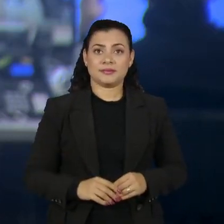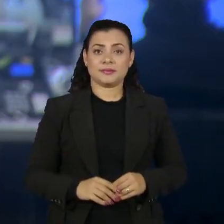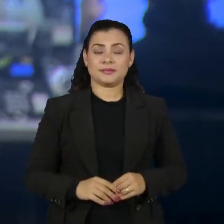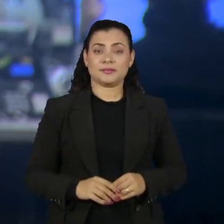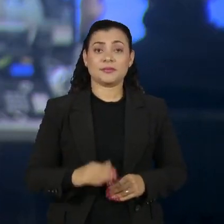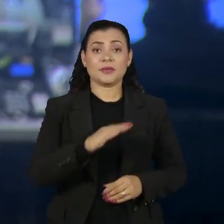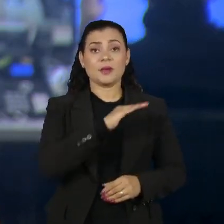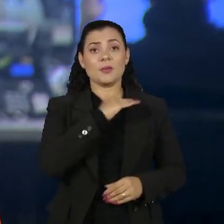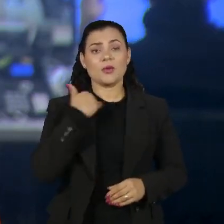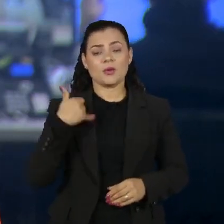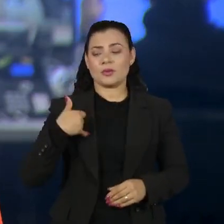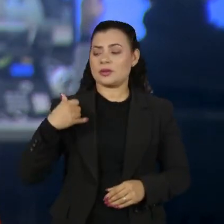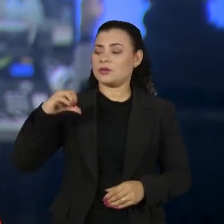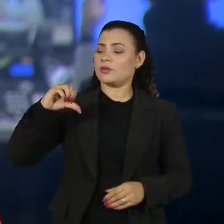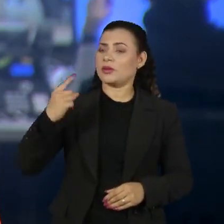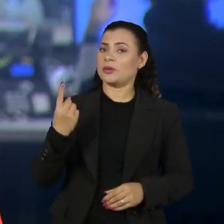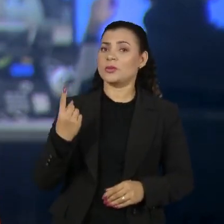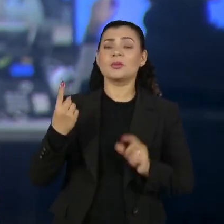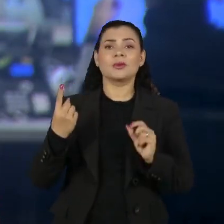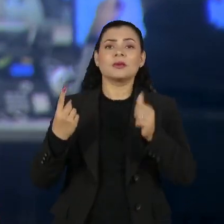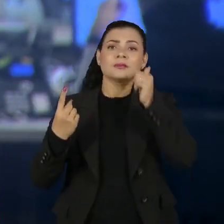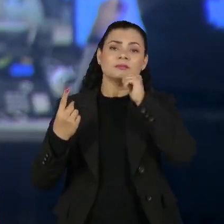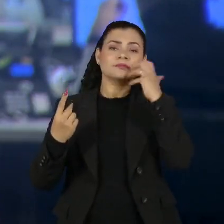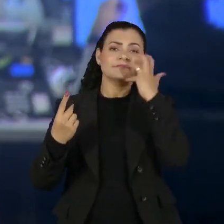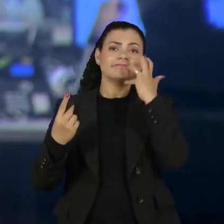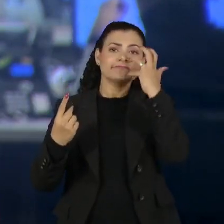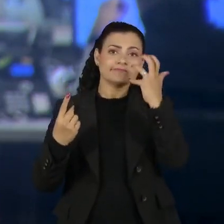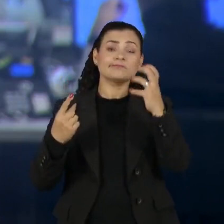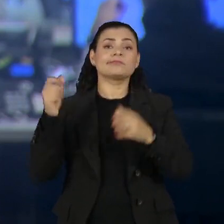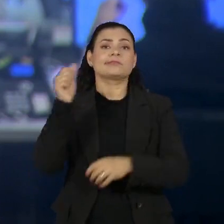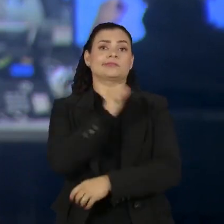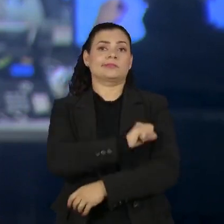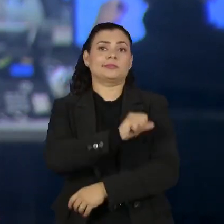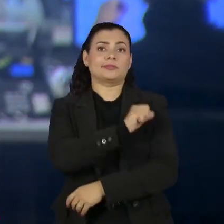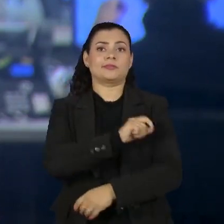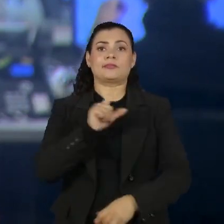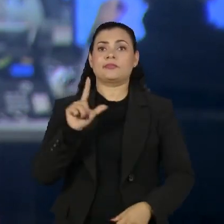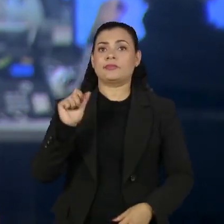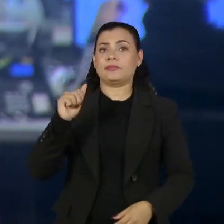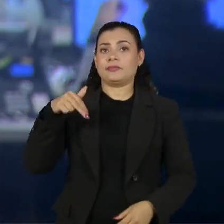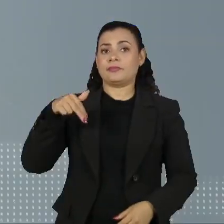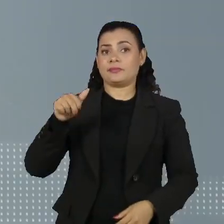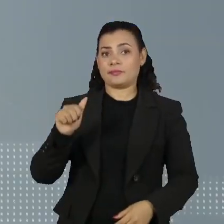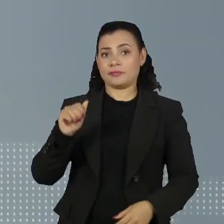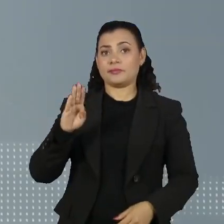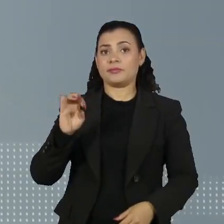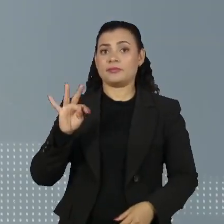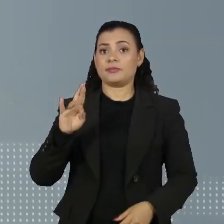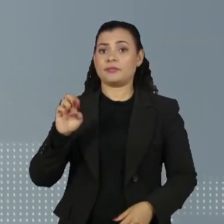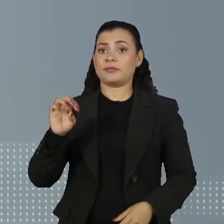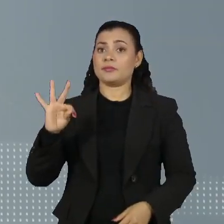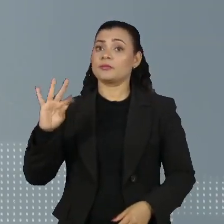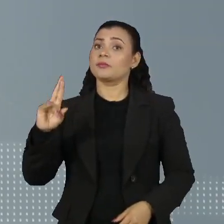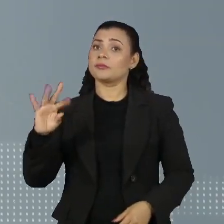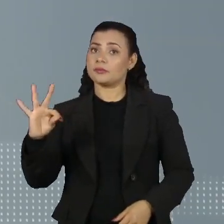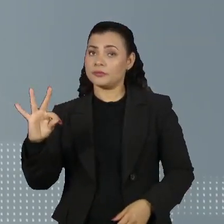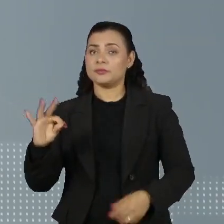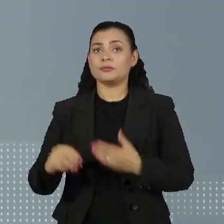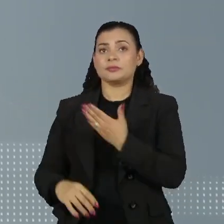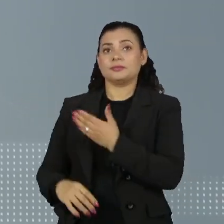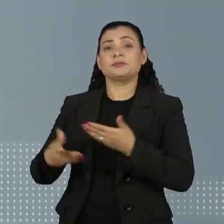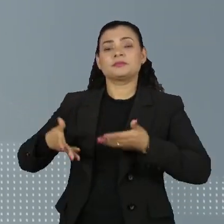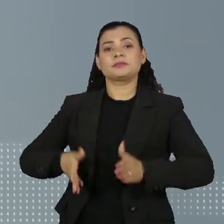morreu aos 91 anos a cantora e atriz carioca Lana Bittencourt. Nascida em